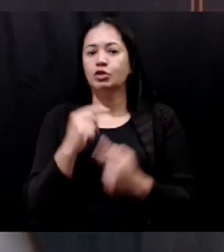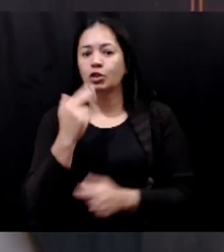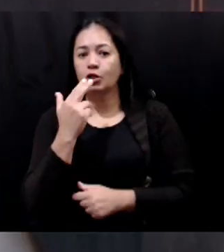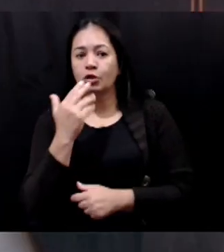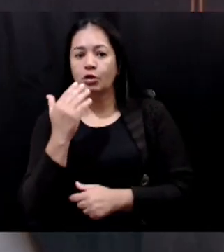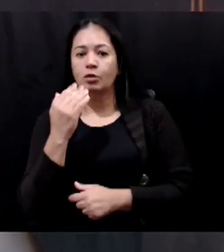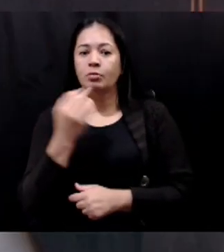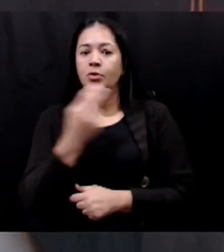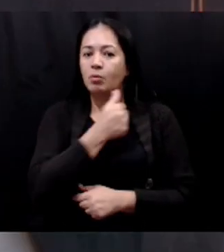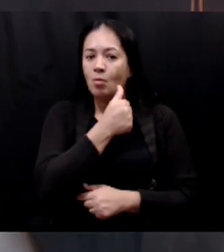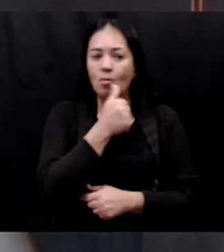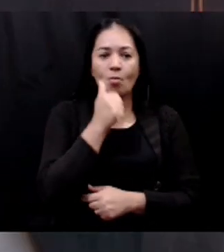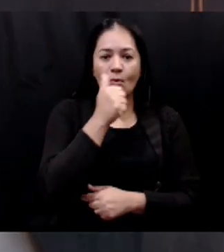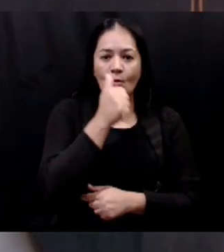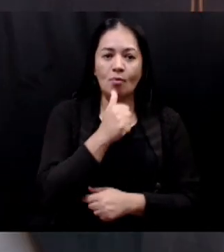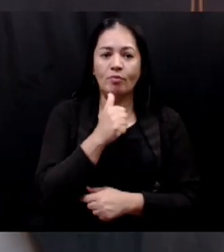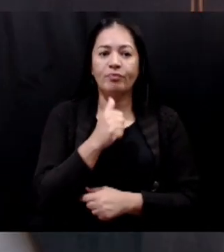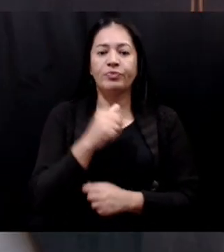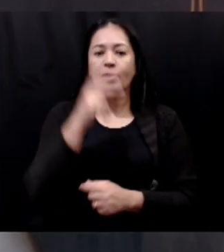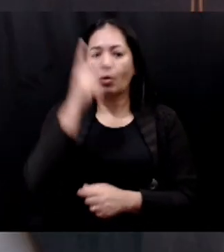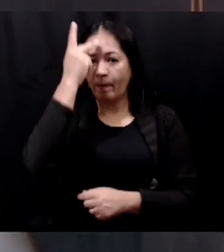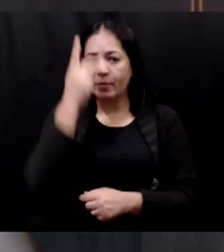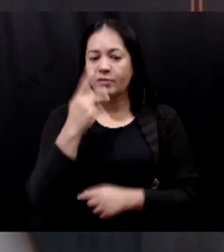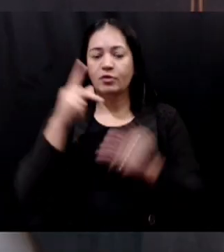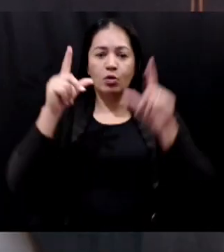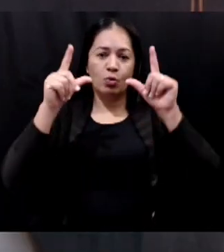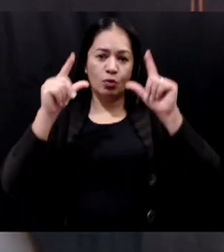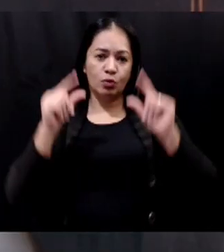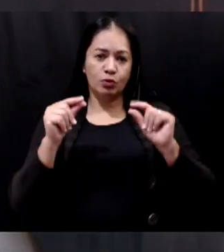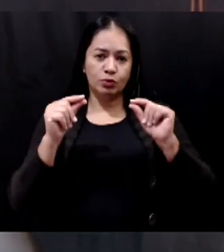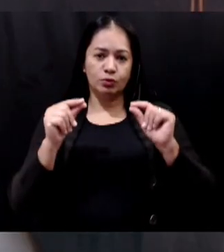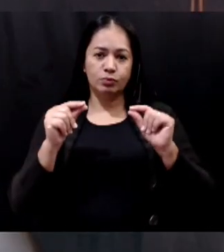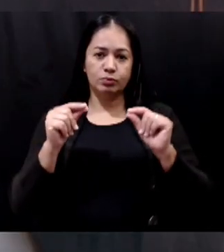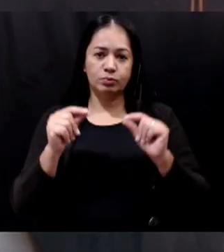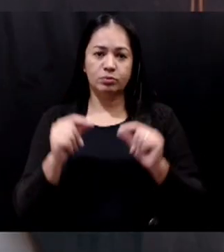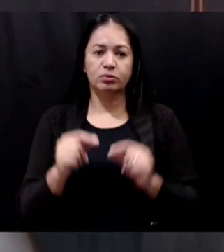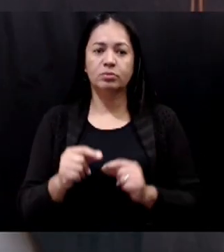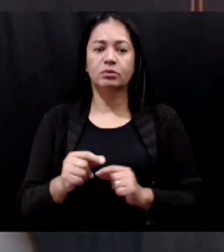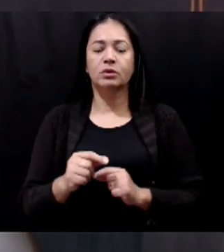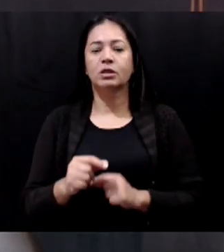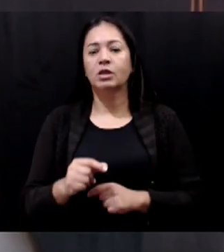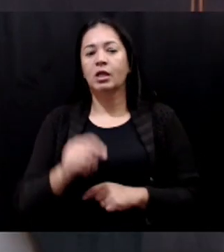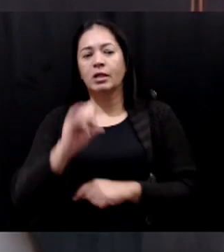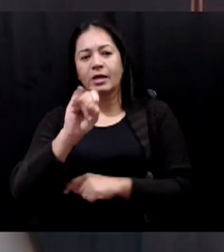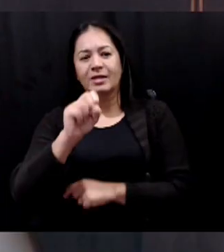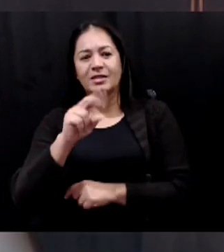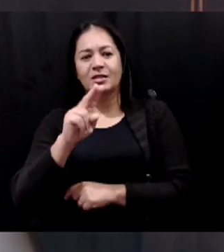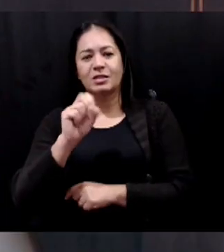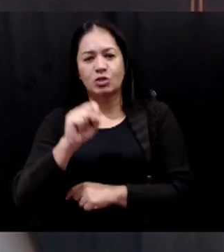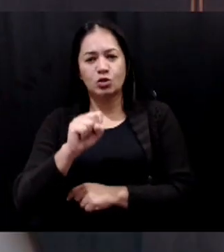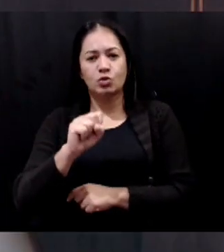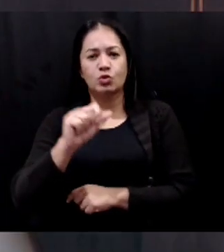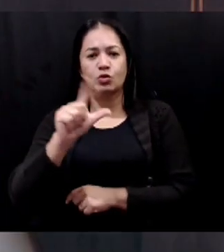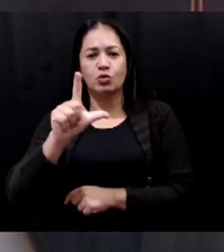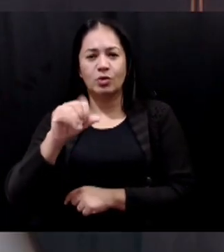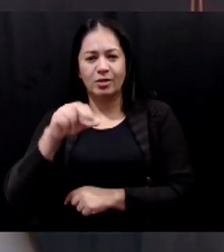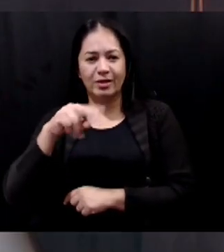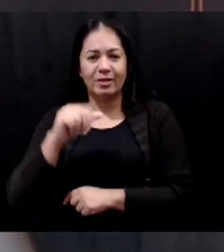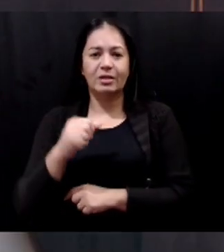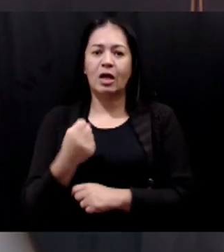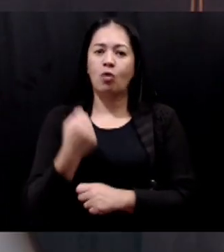que favoreçam, que diminuam essa resistência à insulina que eu comentei, e alguns tipos de dieta que promovam